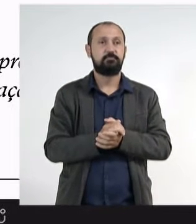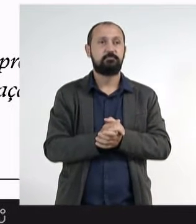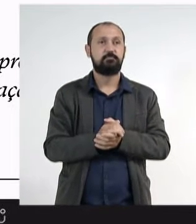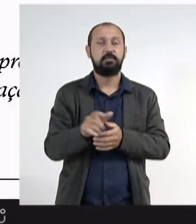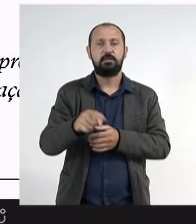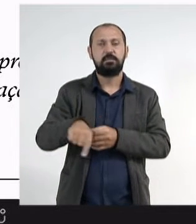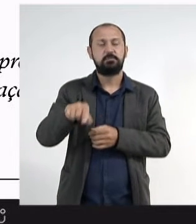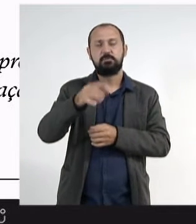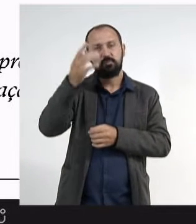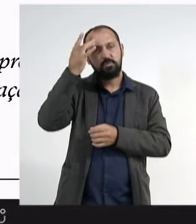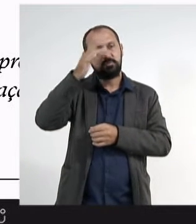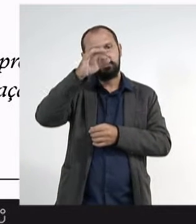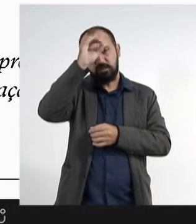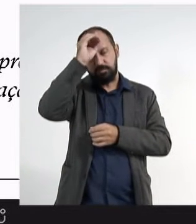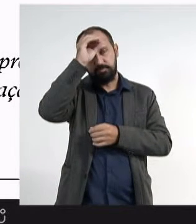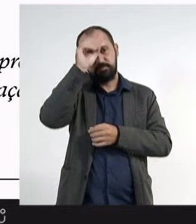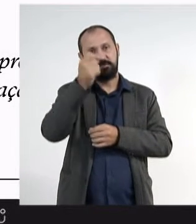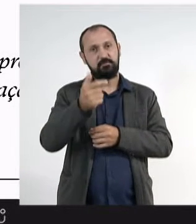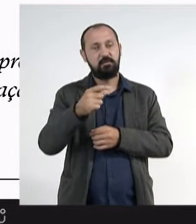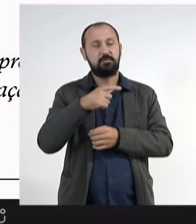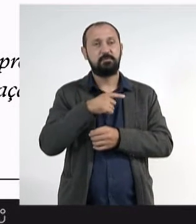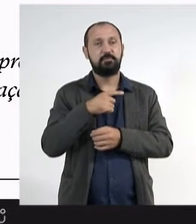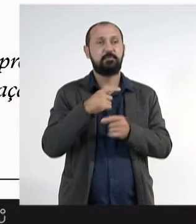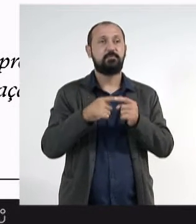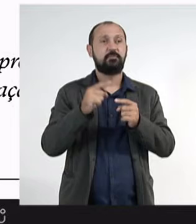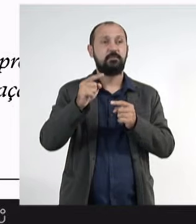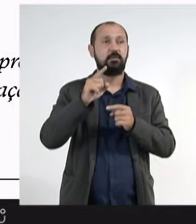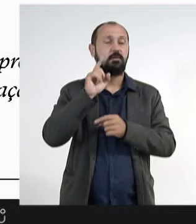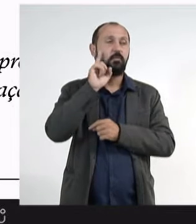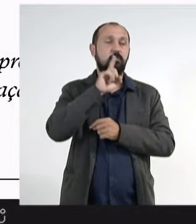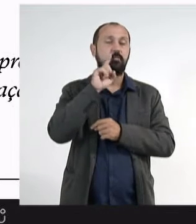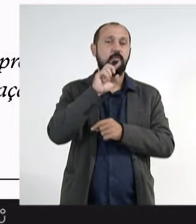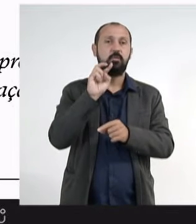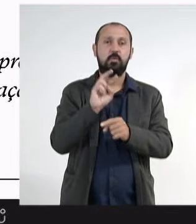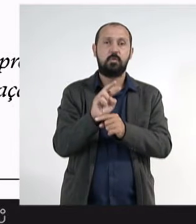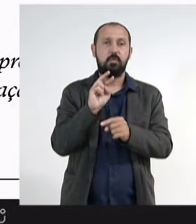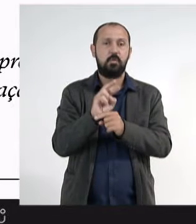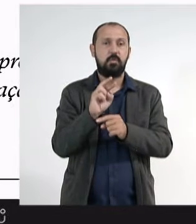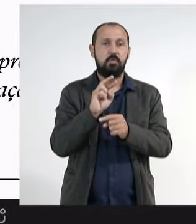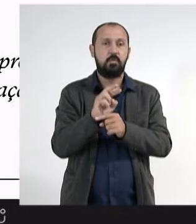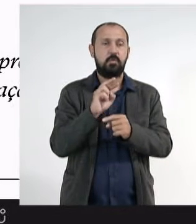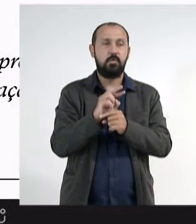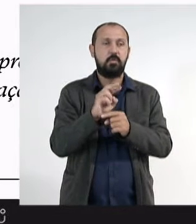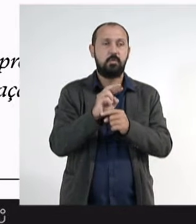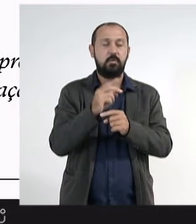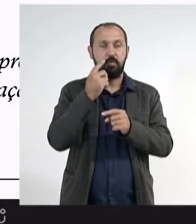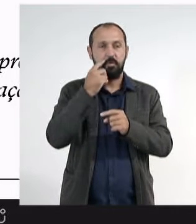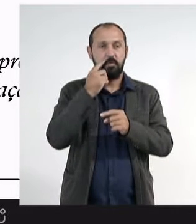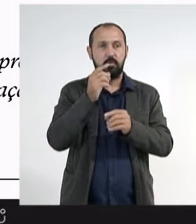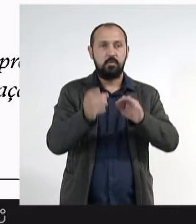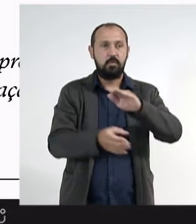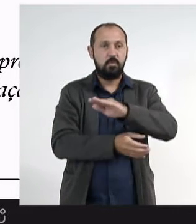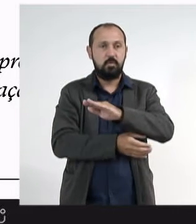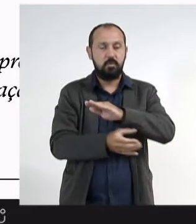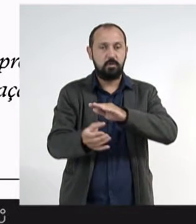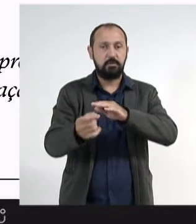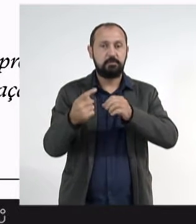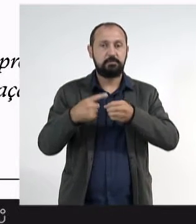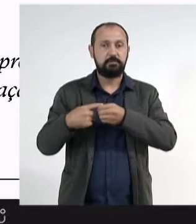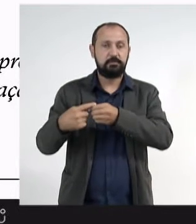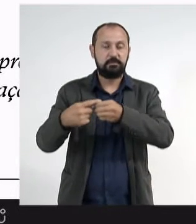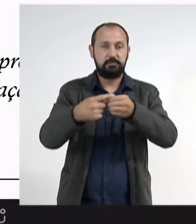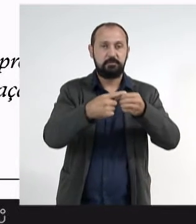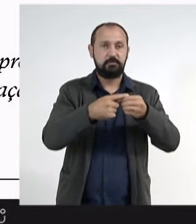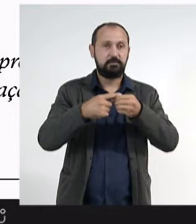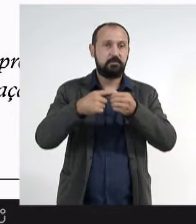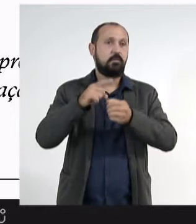maioria das pessoas não percebe que existe. Os Estados Unidos, quando controlou os efluentes de esgoto de todas as cidades